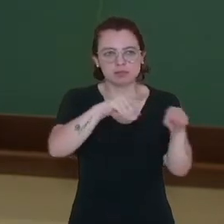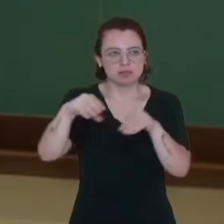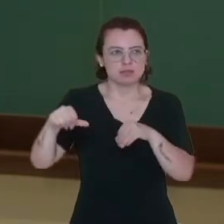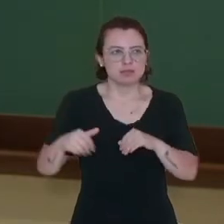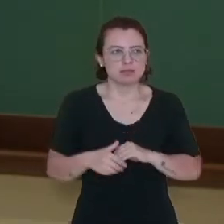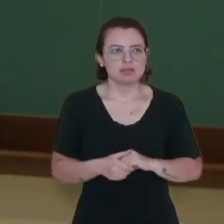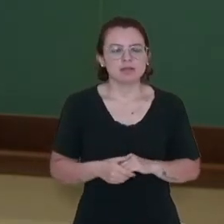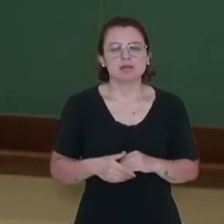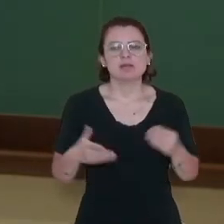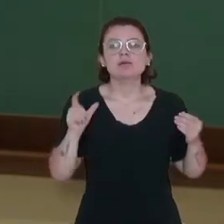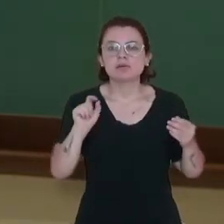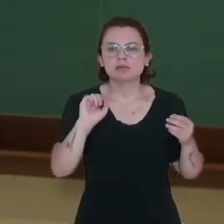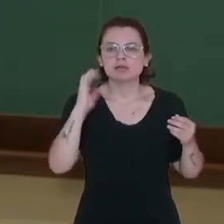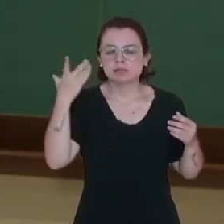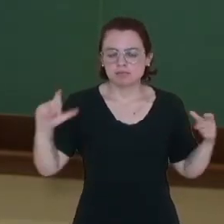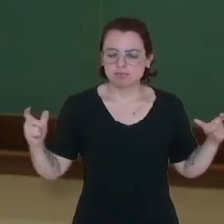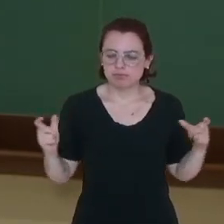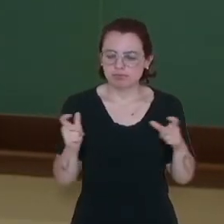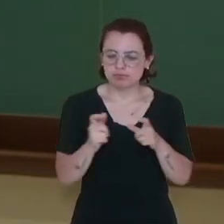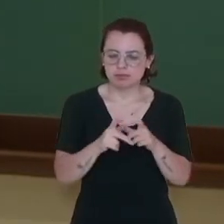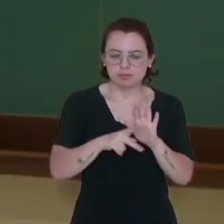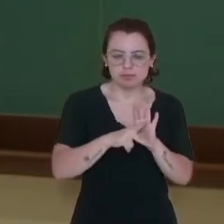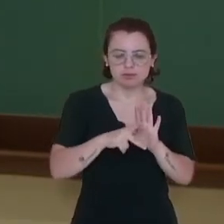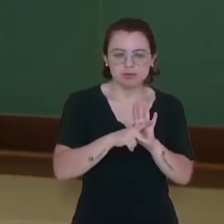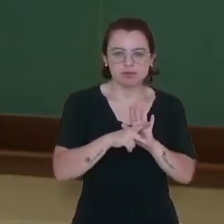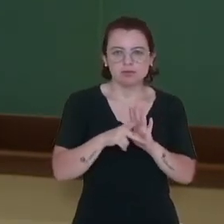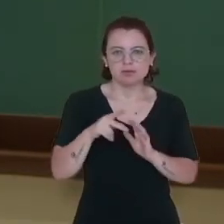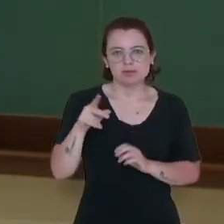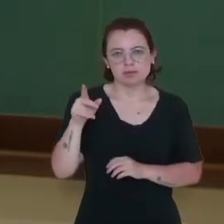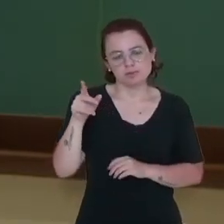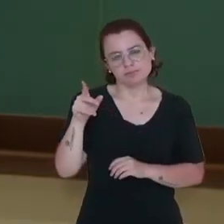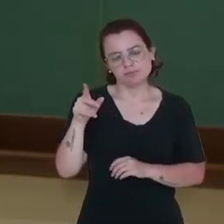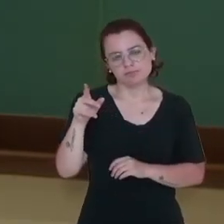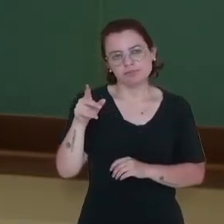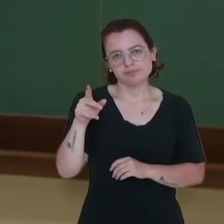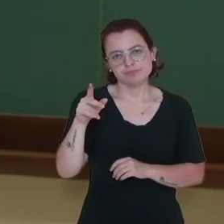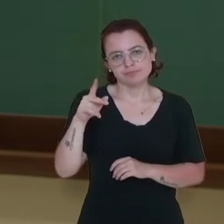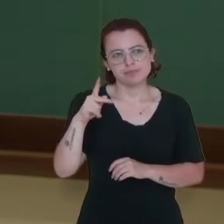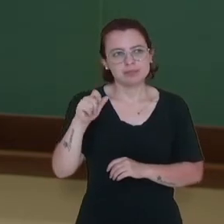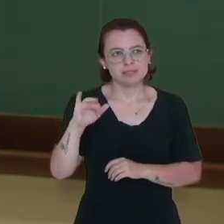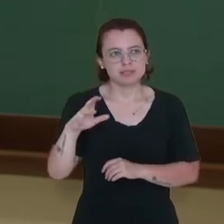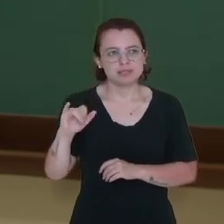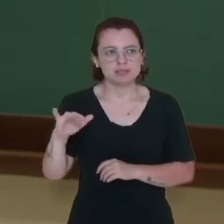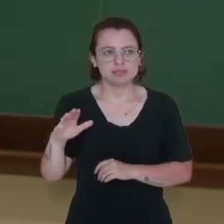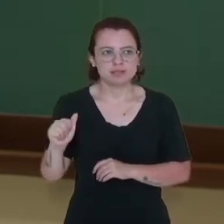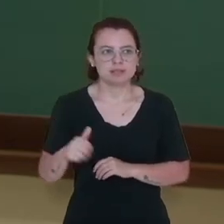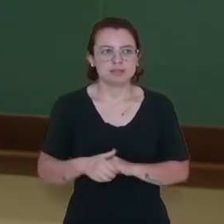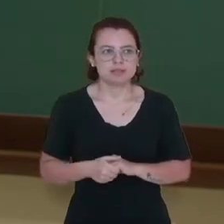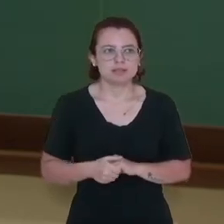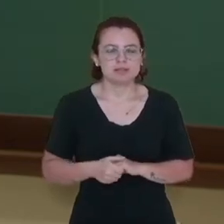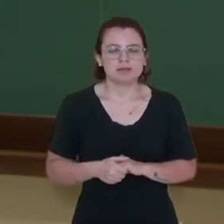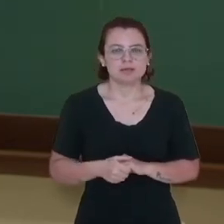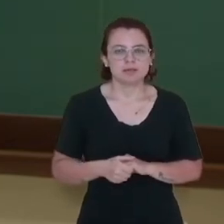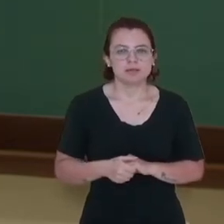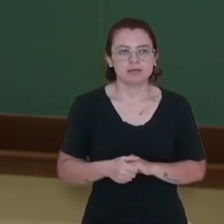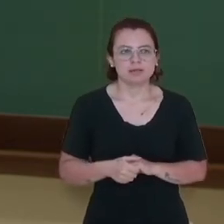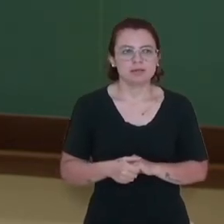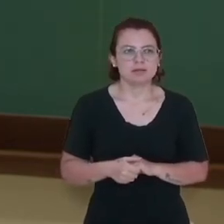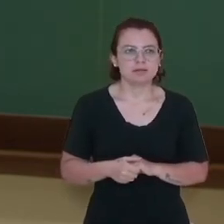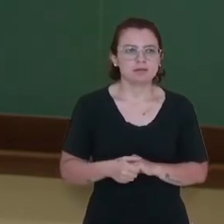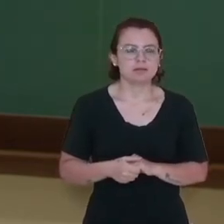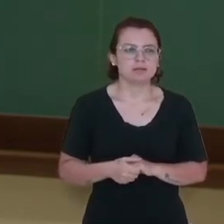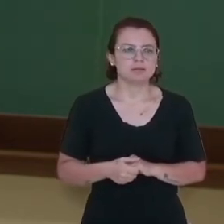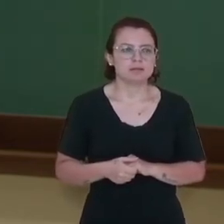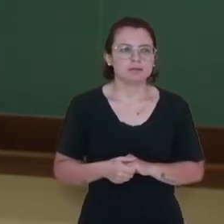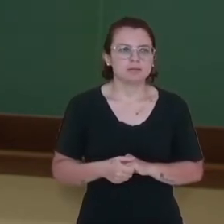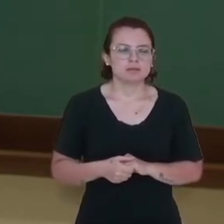ali da região da Terra Santa pertence a palestinos, ok? Apesar de Israel estar cercado por povos árabes.